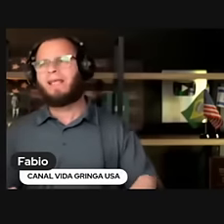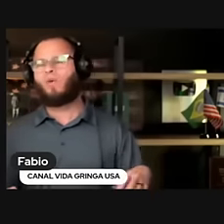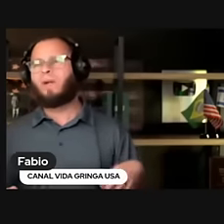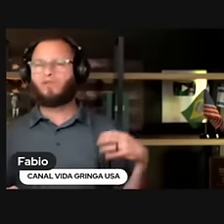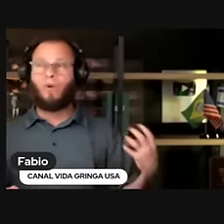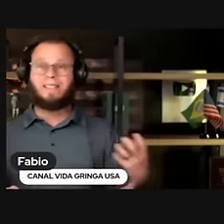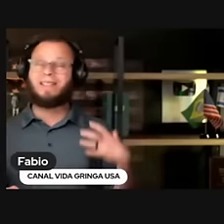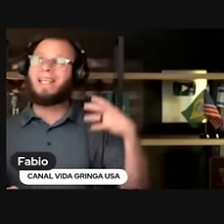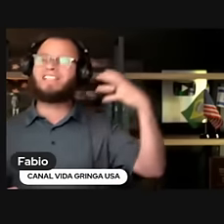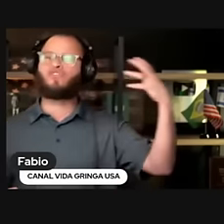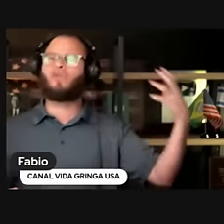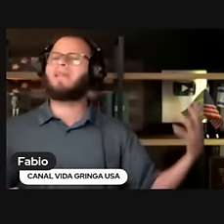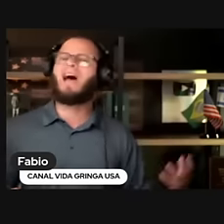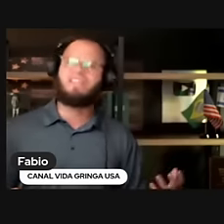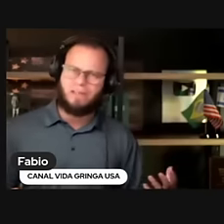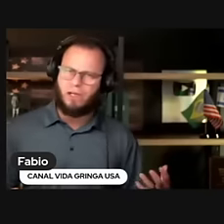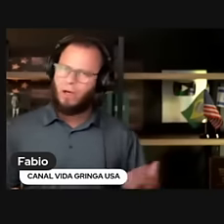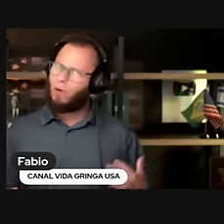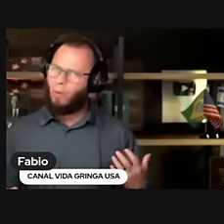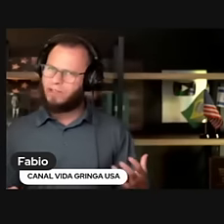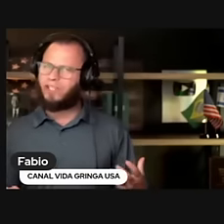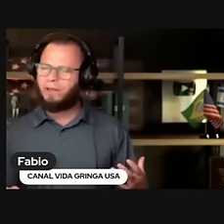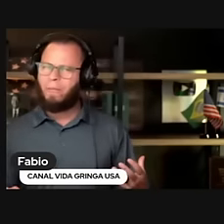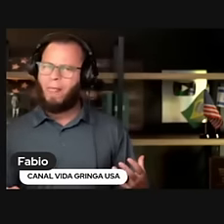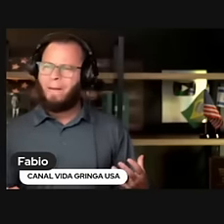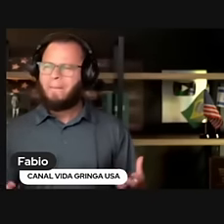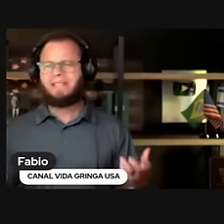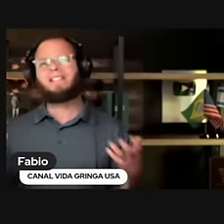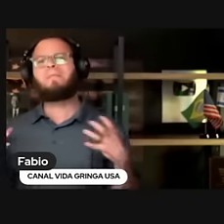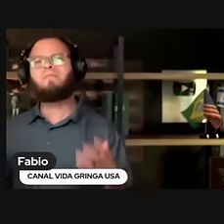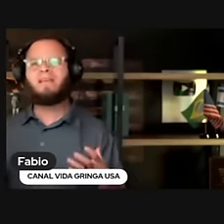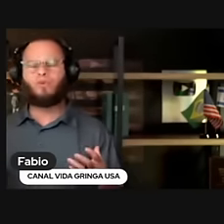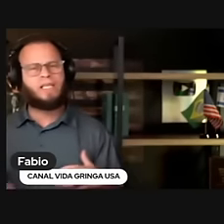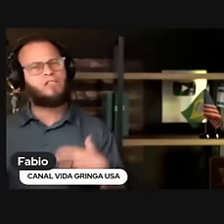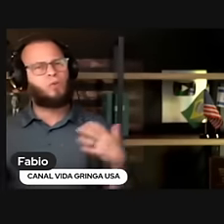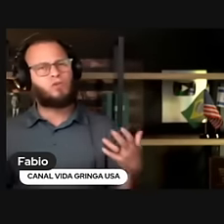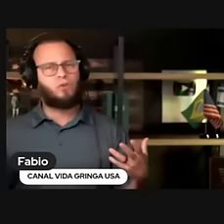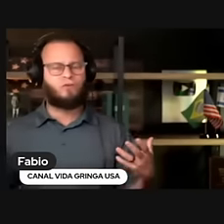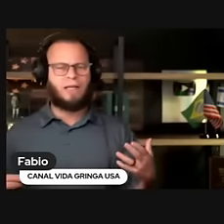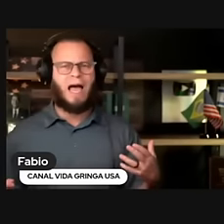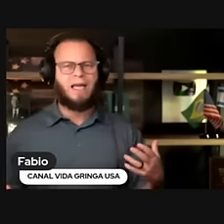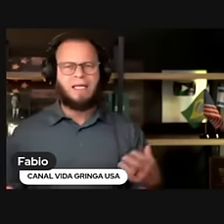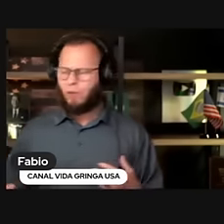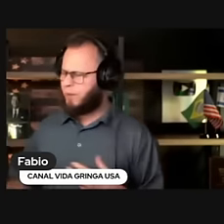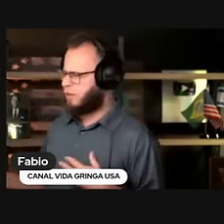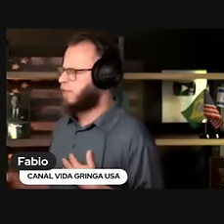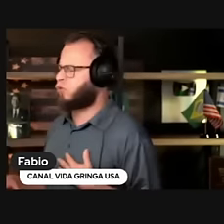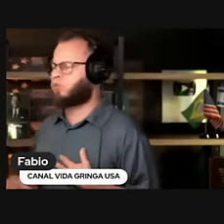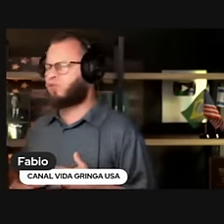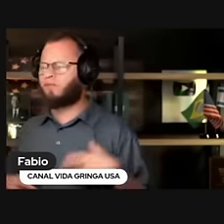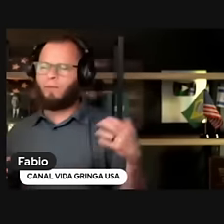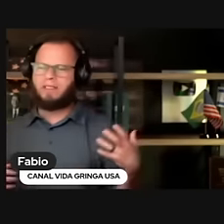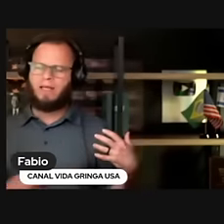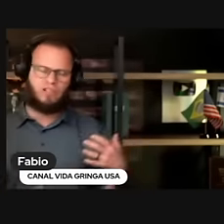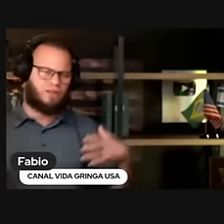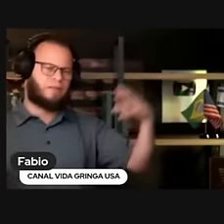tem algumas coisas questionáveis com a China mas esse medo que Eles continuam a falar se o presidente Donald